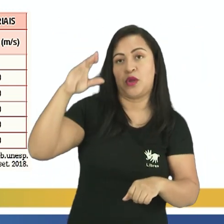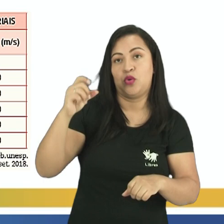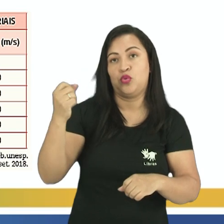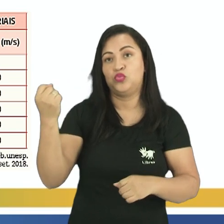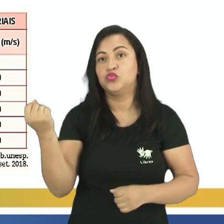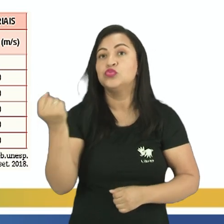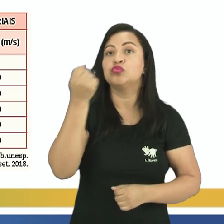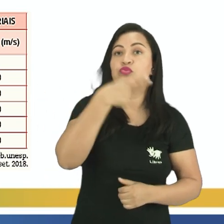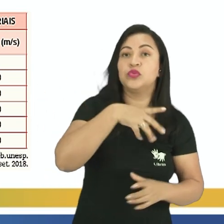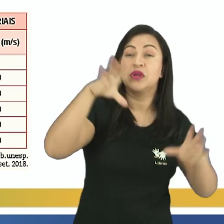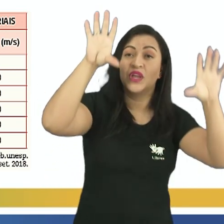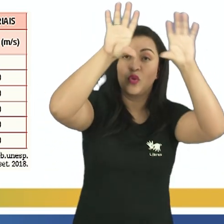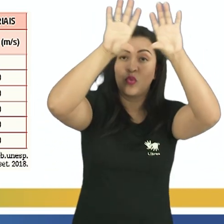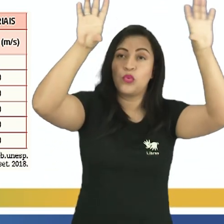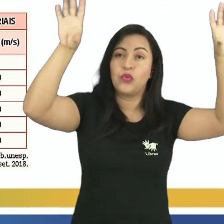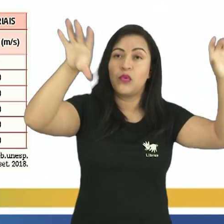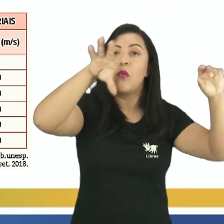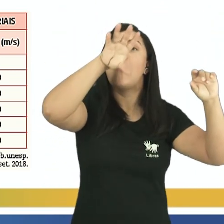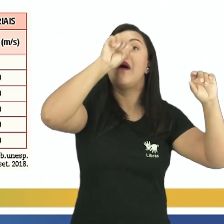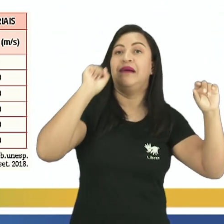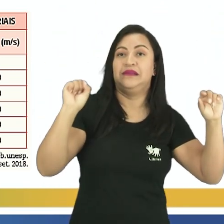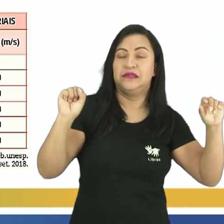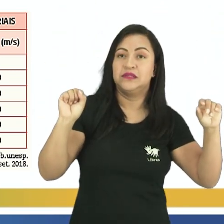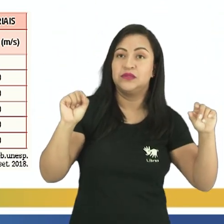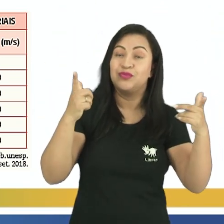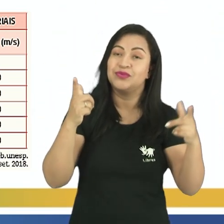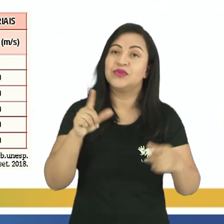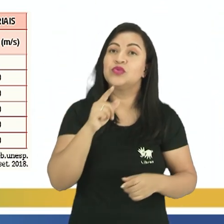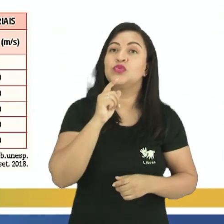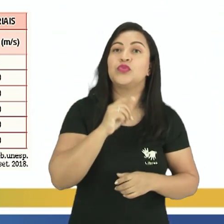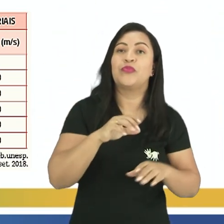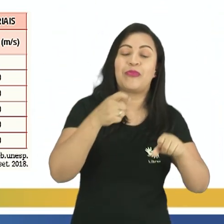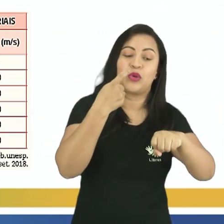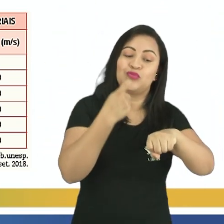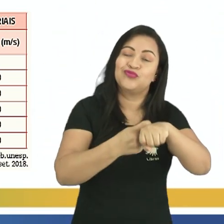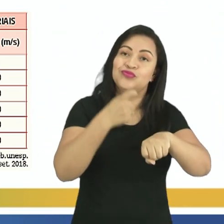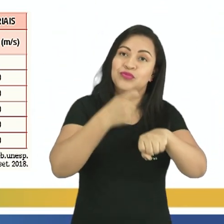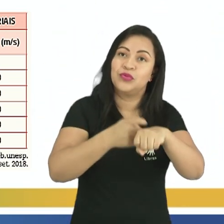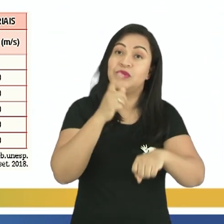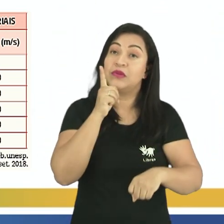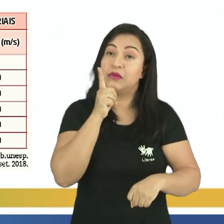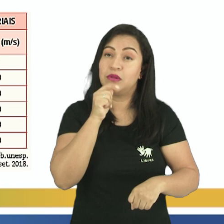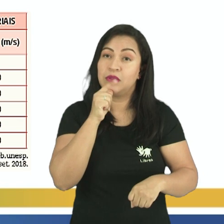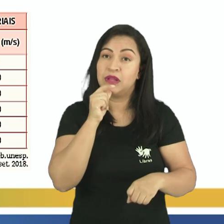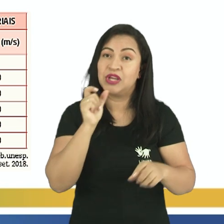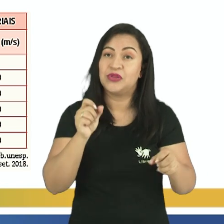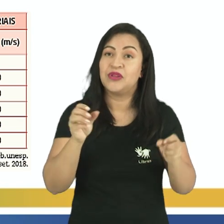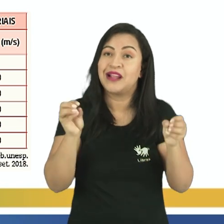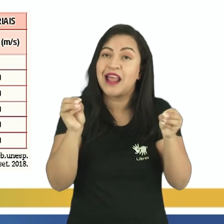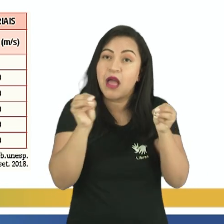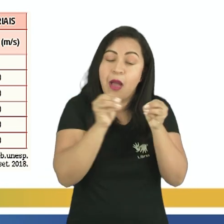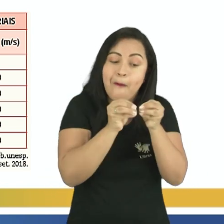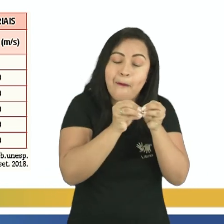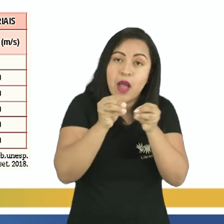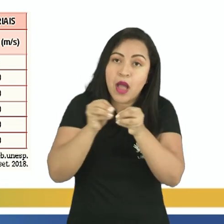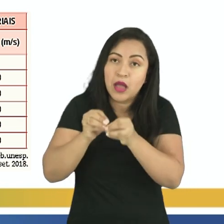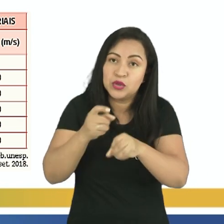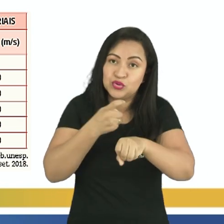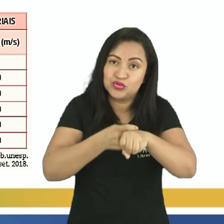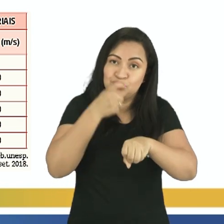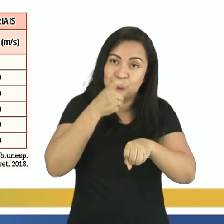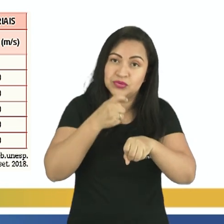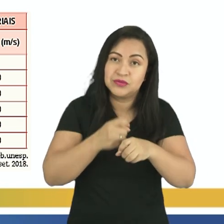meios gasosos. Como no meio sólido, no meio líquido, as partículas elas estão mais agregadas, elas